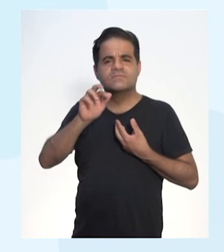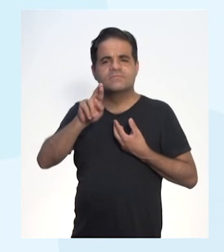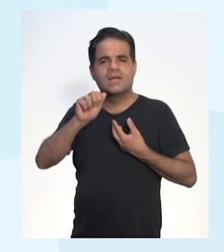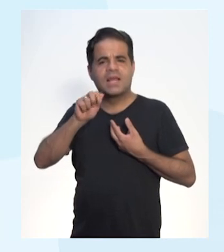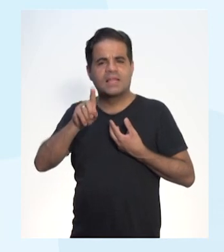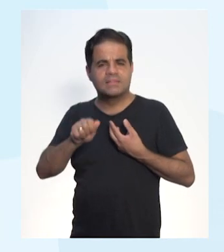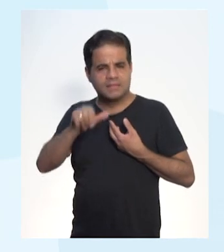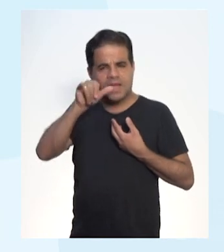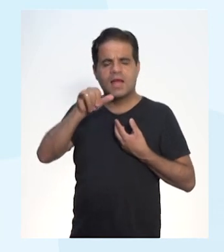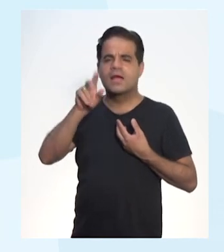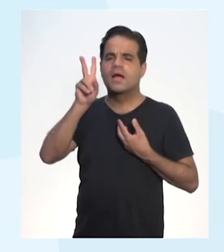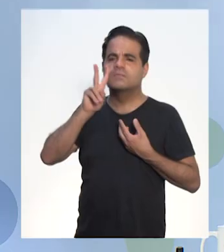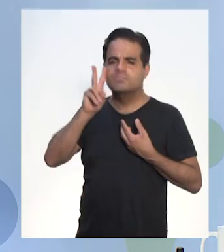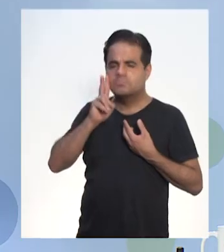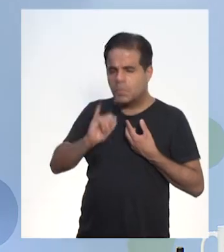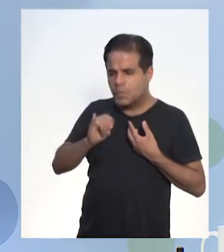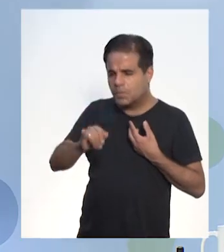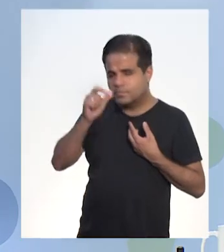ele